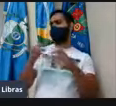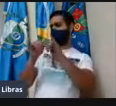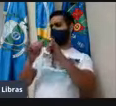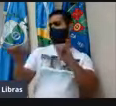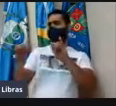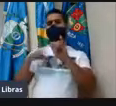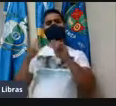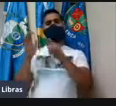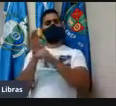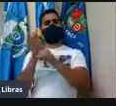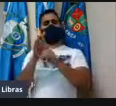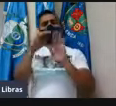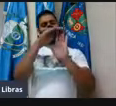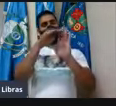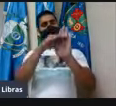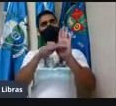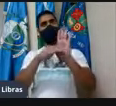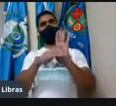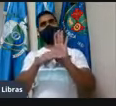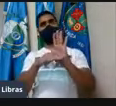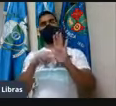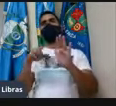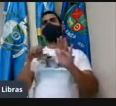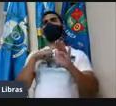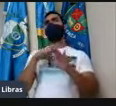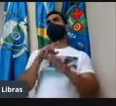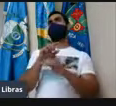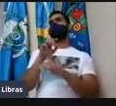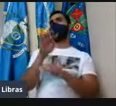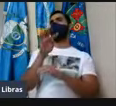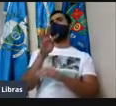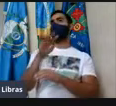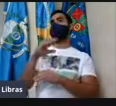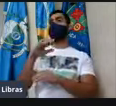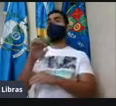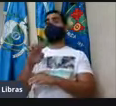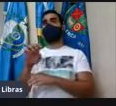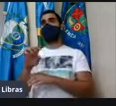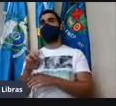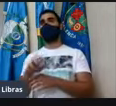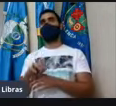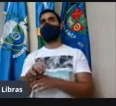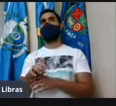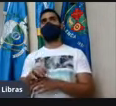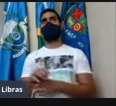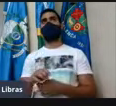aí, está no SIGFIS, no TCE.